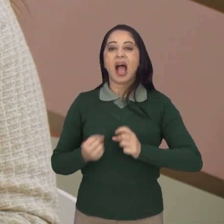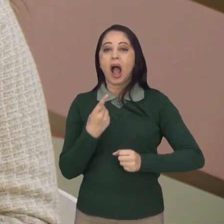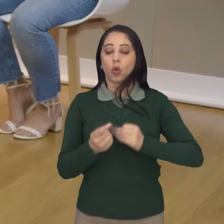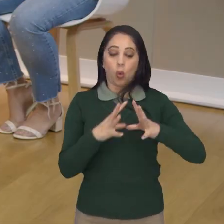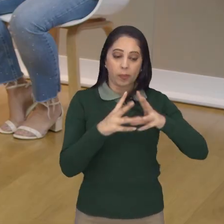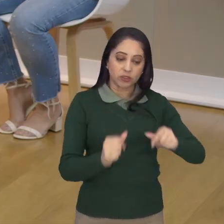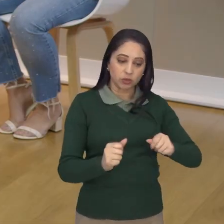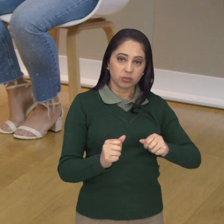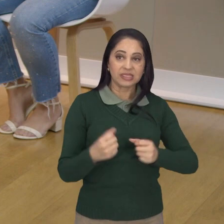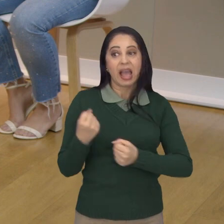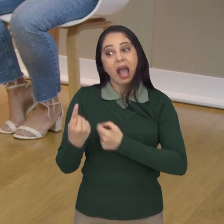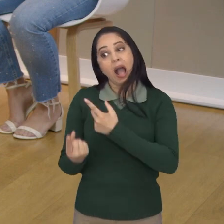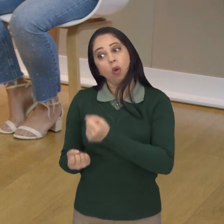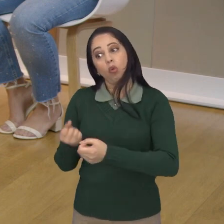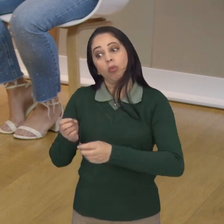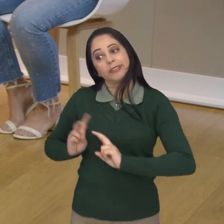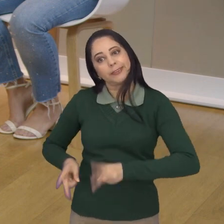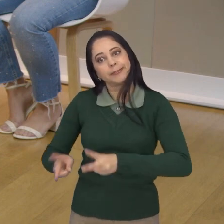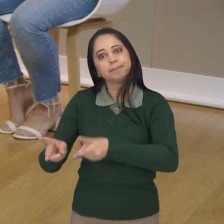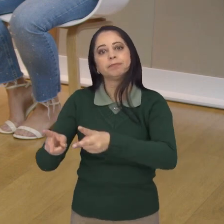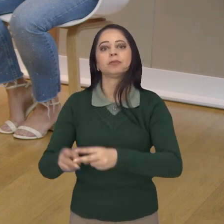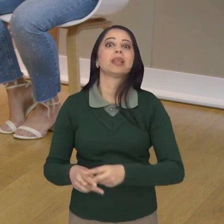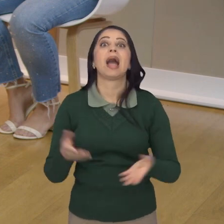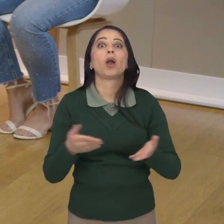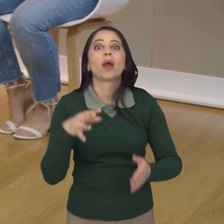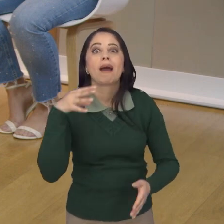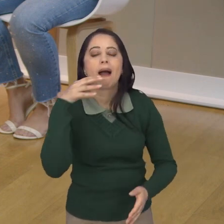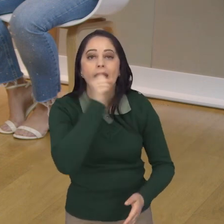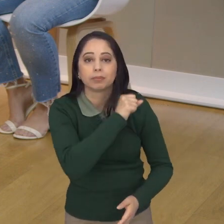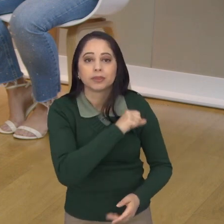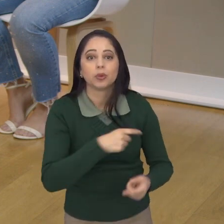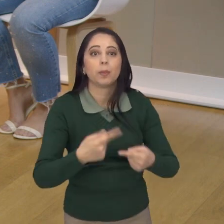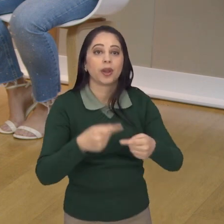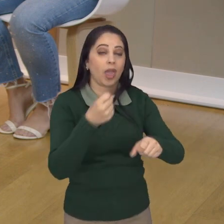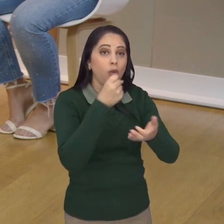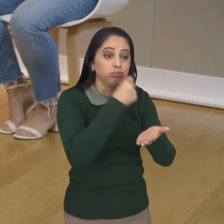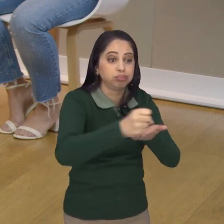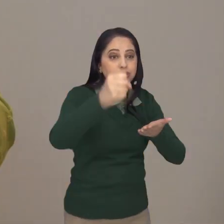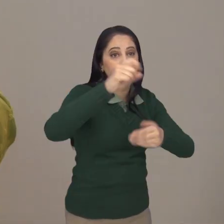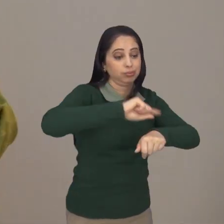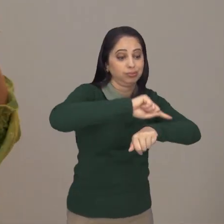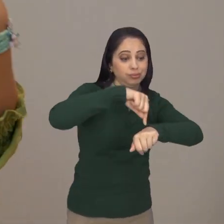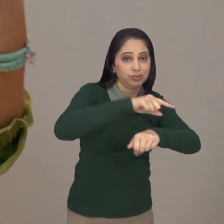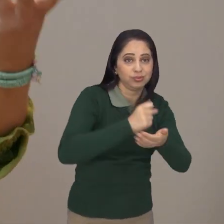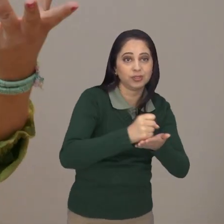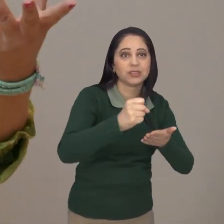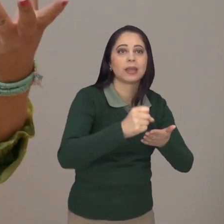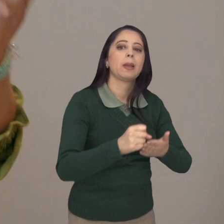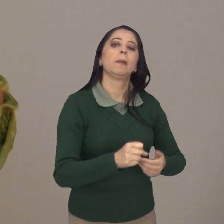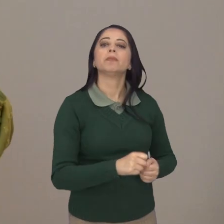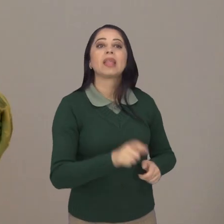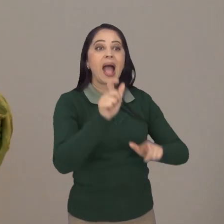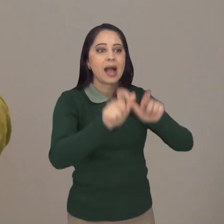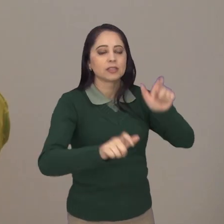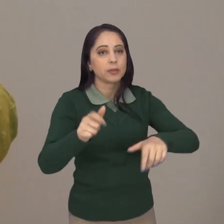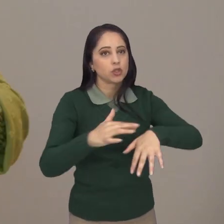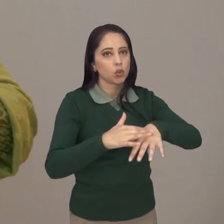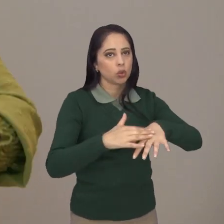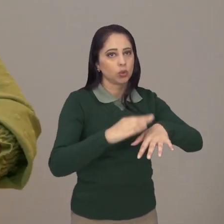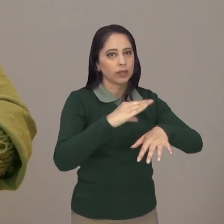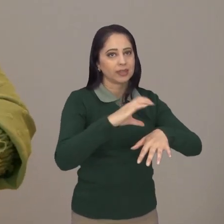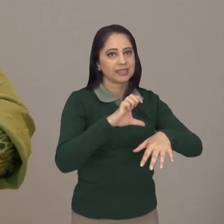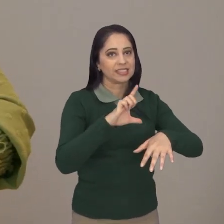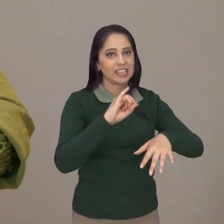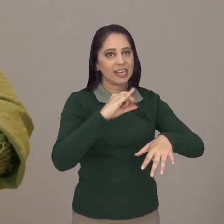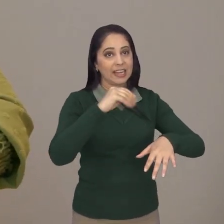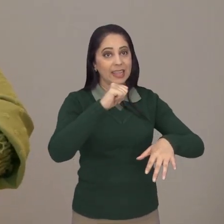não. prevalentes. E se tem uma coisa, agora rapidinho, porque o nosso tempo já está acabando, que as pessoas, principalmente os celíacos, precisam é olhar